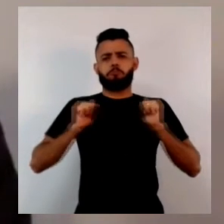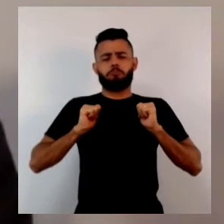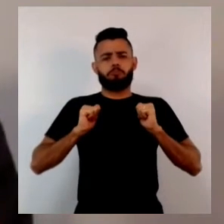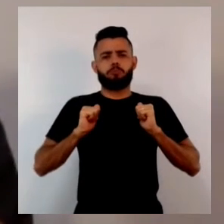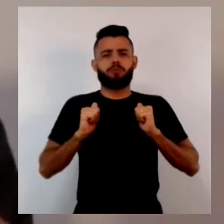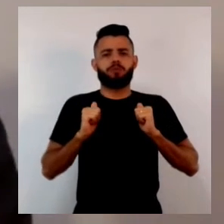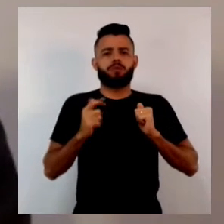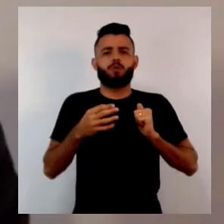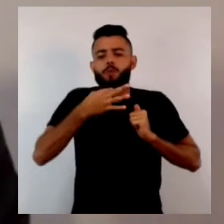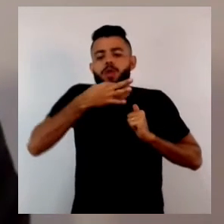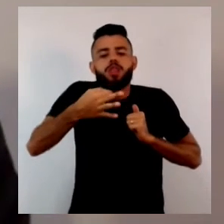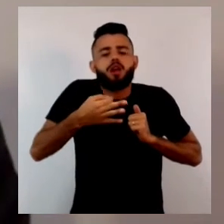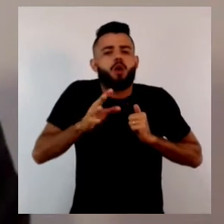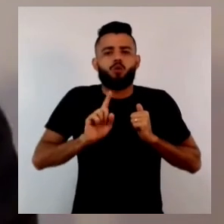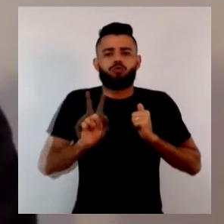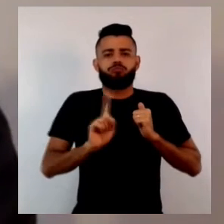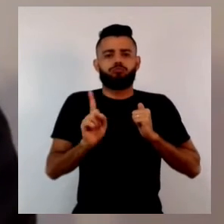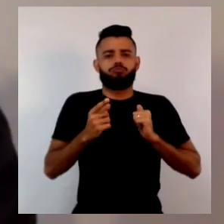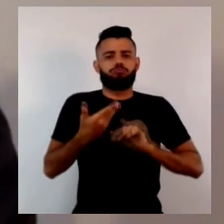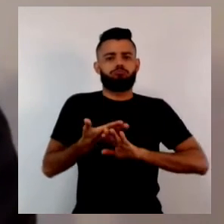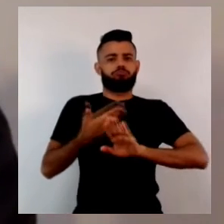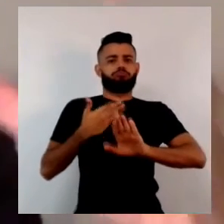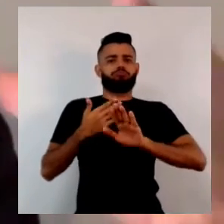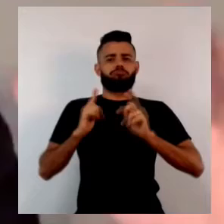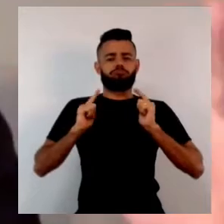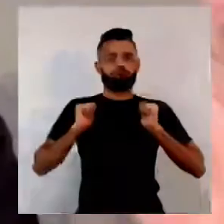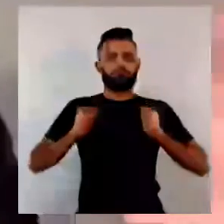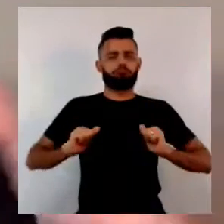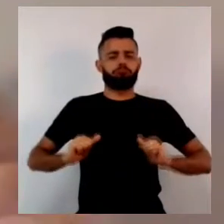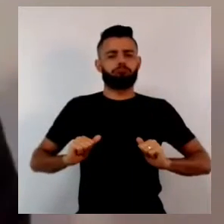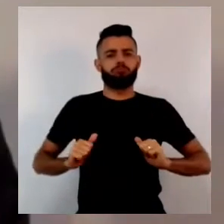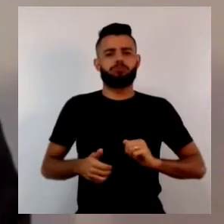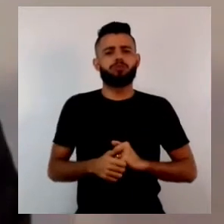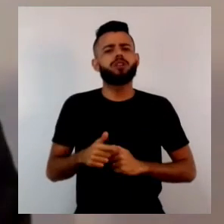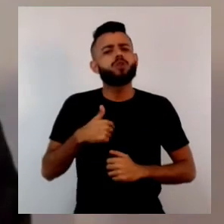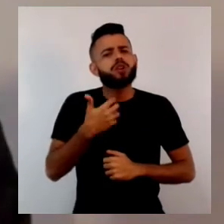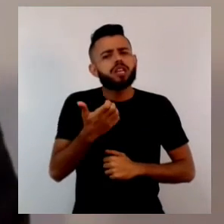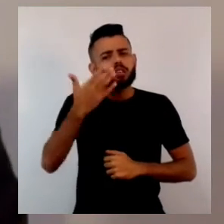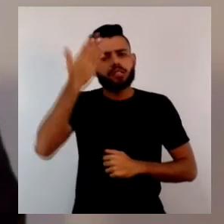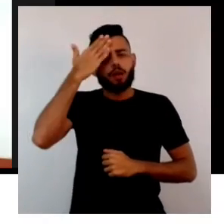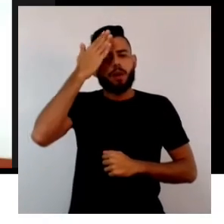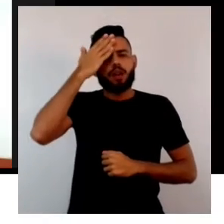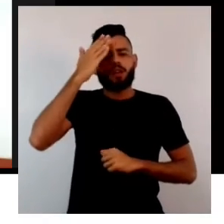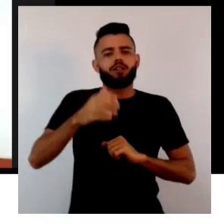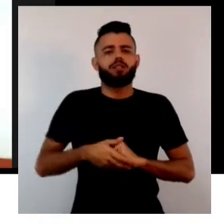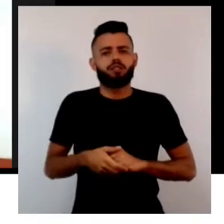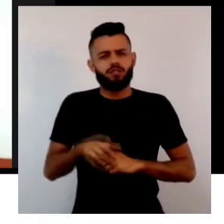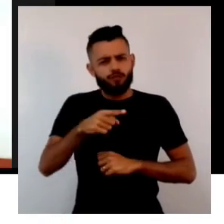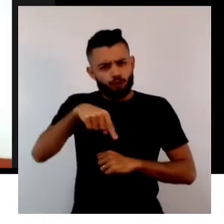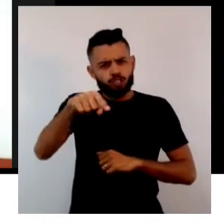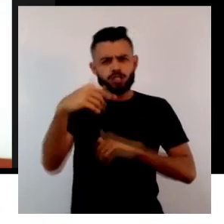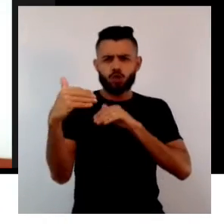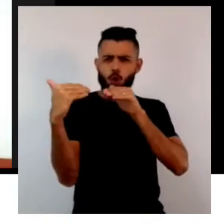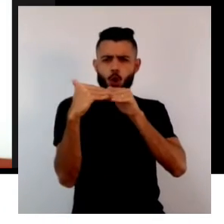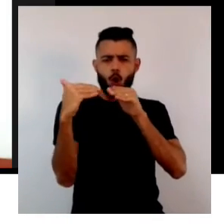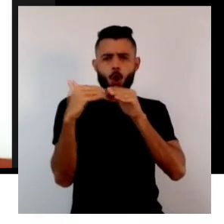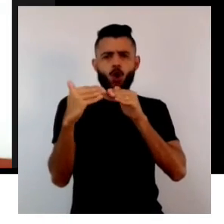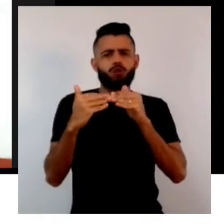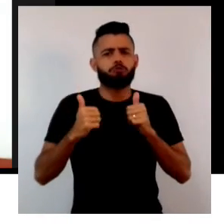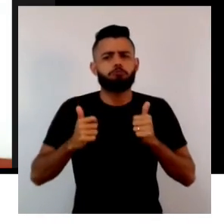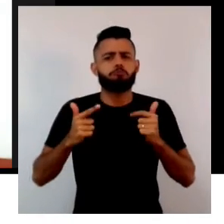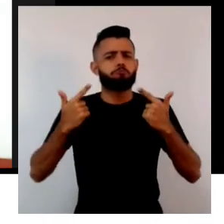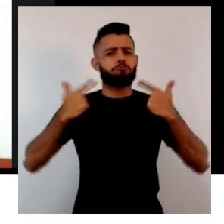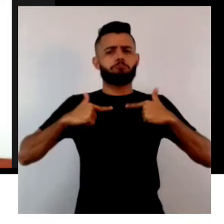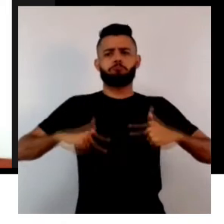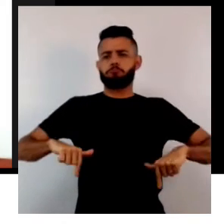discurso jornalístico. Eu queria saber se alguém de vocês aqui concorda que a imparcialidade jornalística é uma